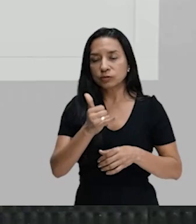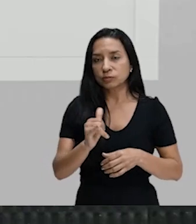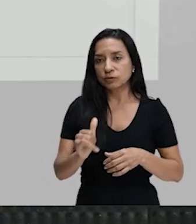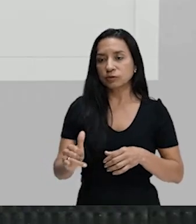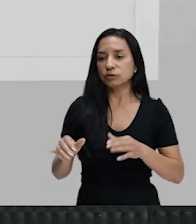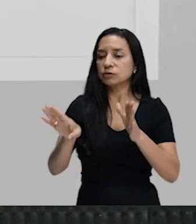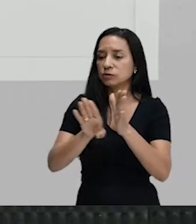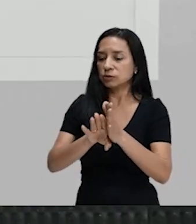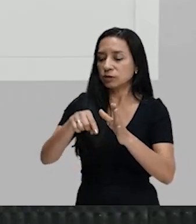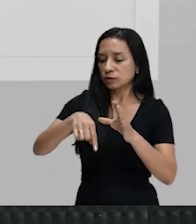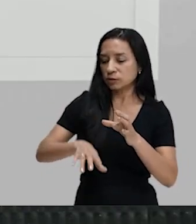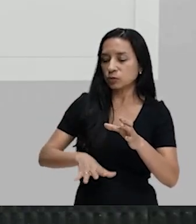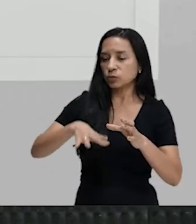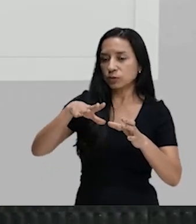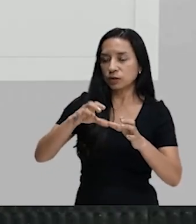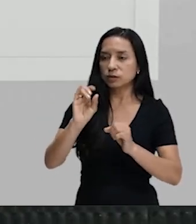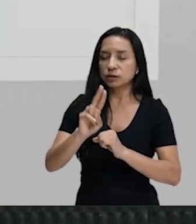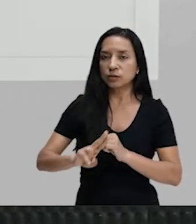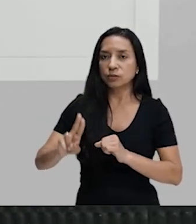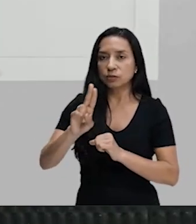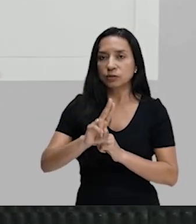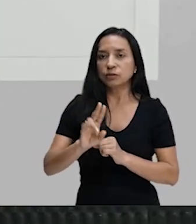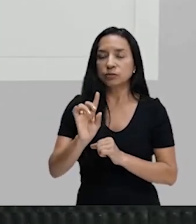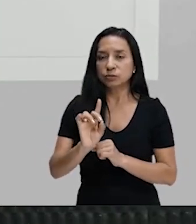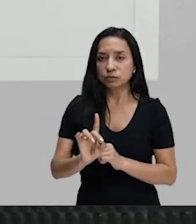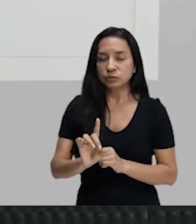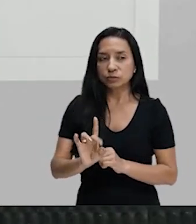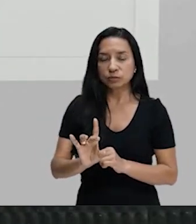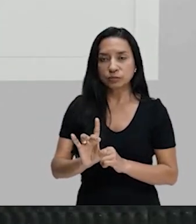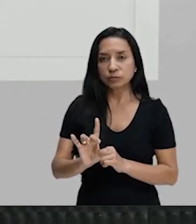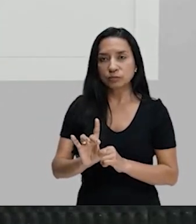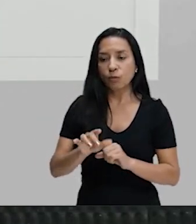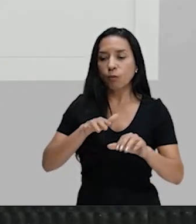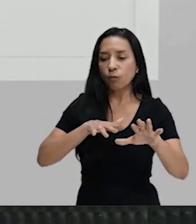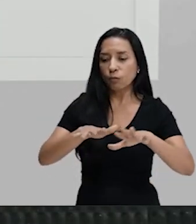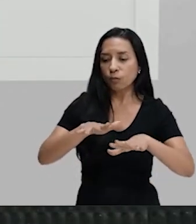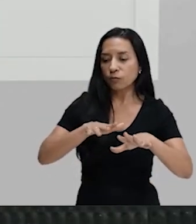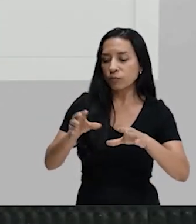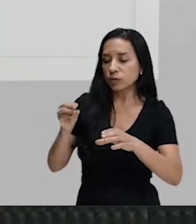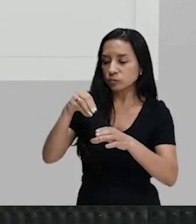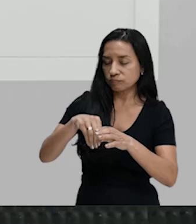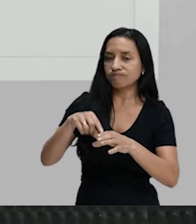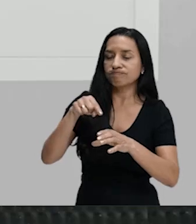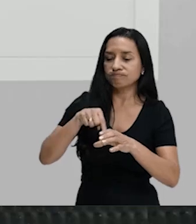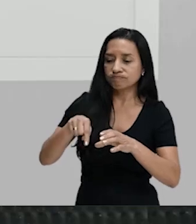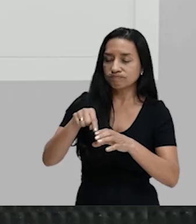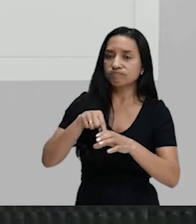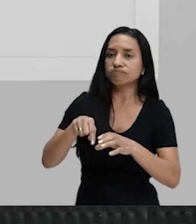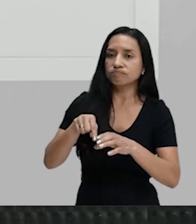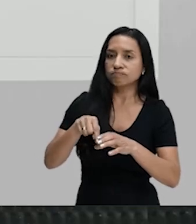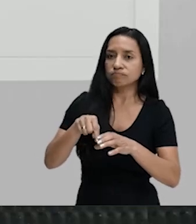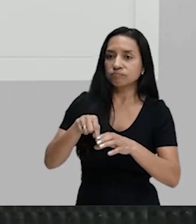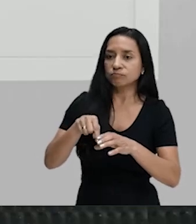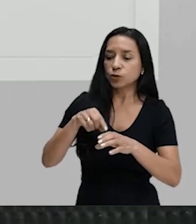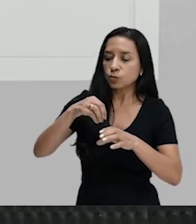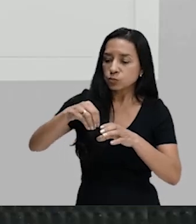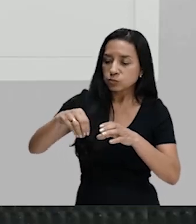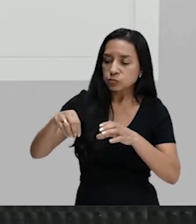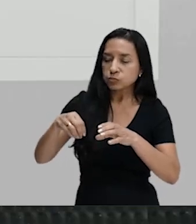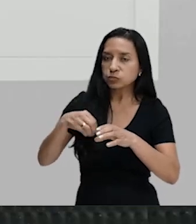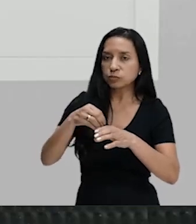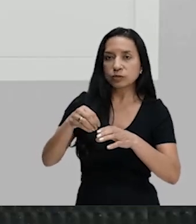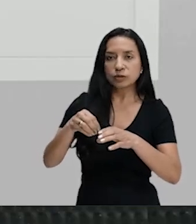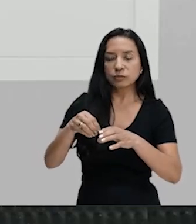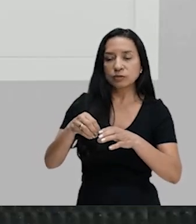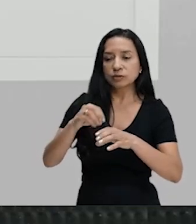gás é utilizado apenas para o seu movimento interno, né? O movimento interno das suas moléculas.